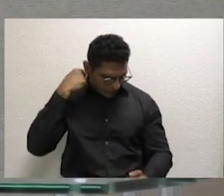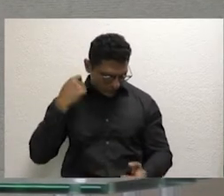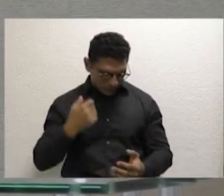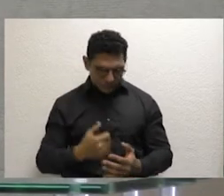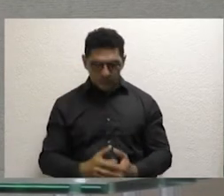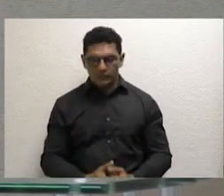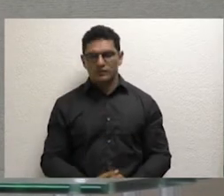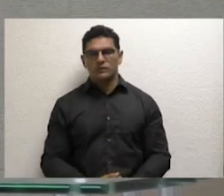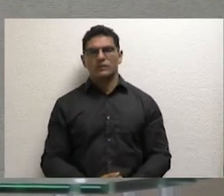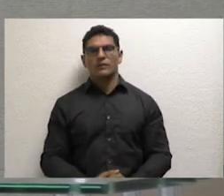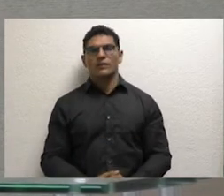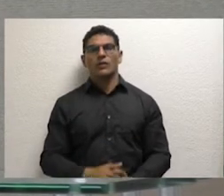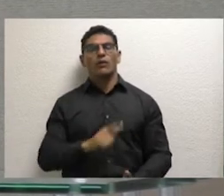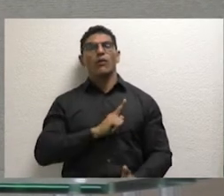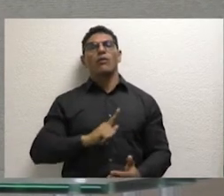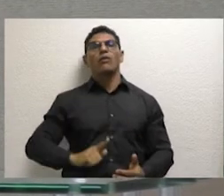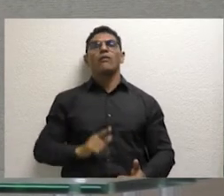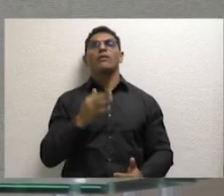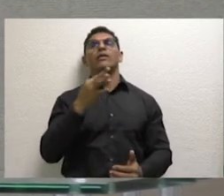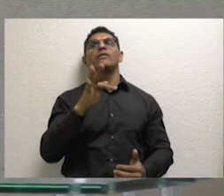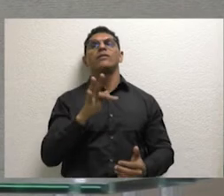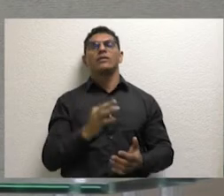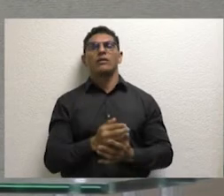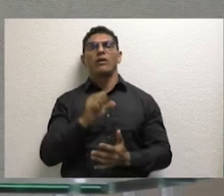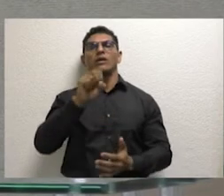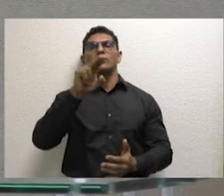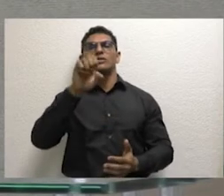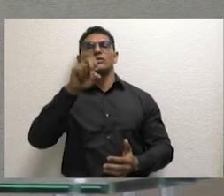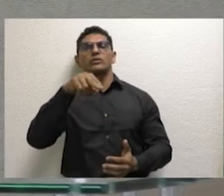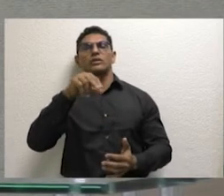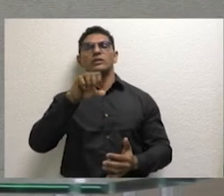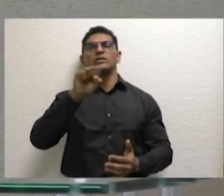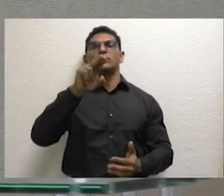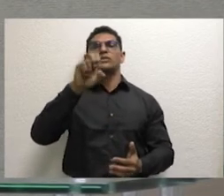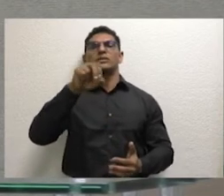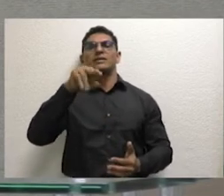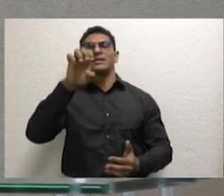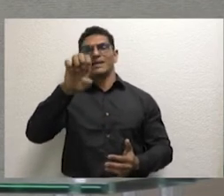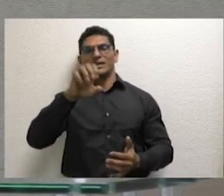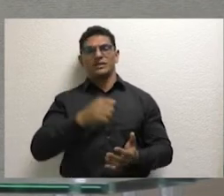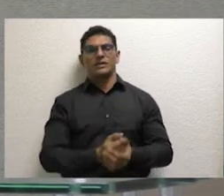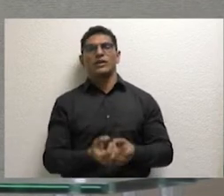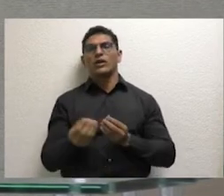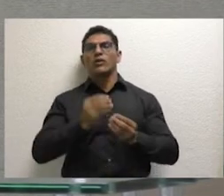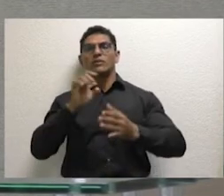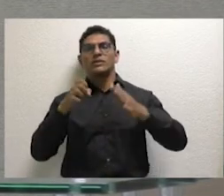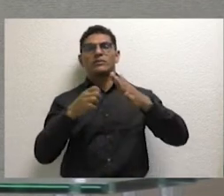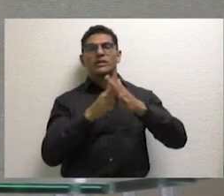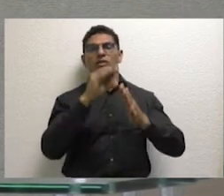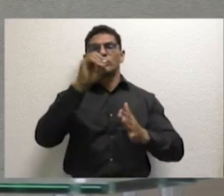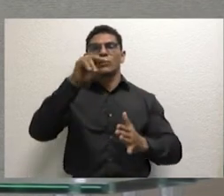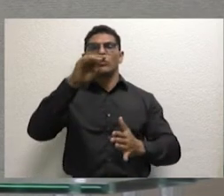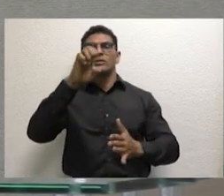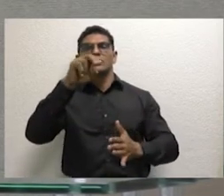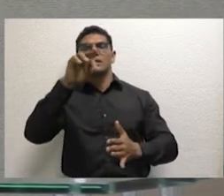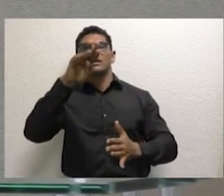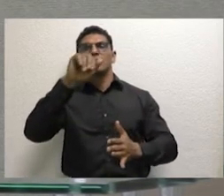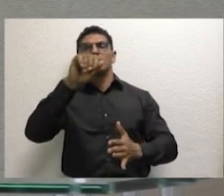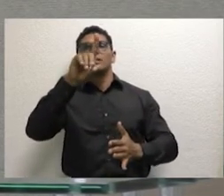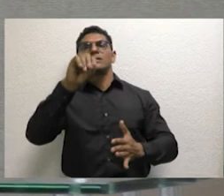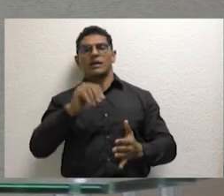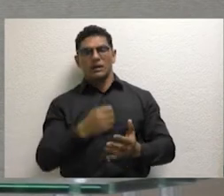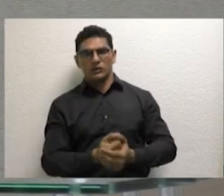posição do governo em relação a Sudã e Sudene e qual posição dessas empresas de concentrado sabendo que a